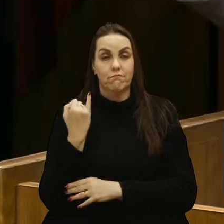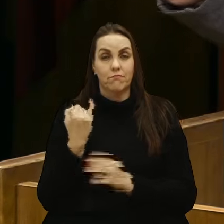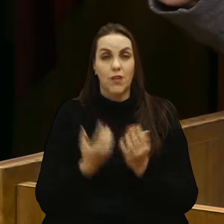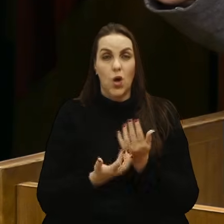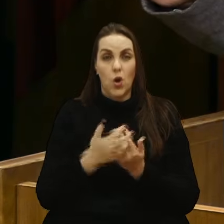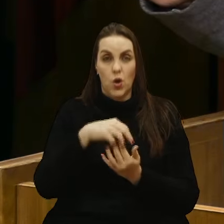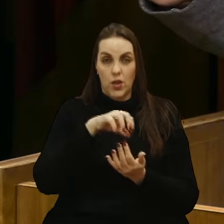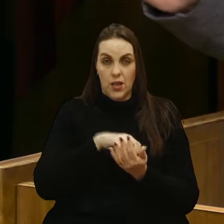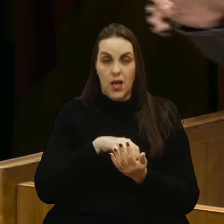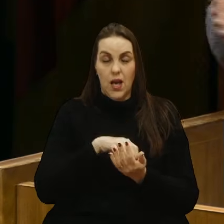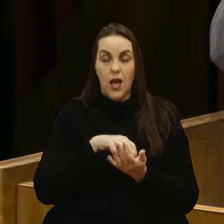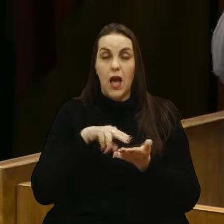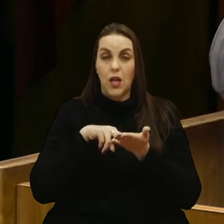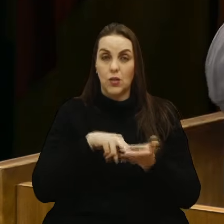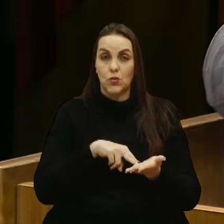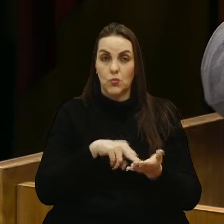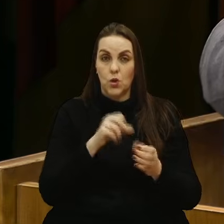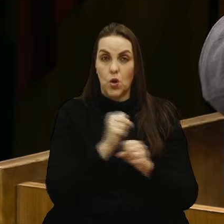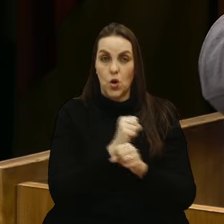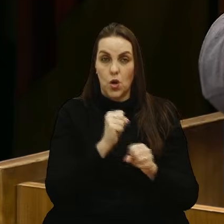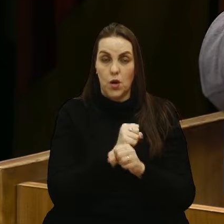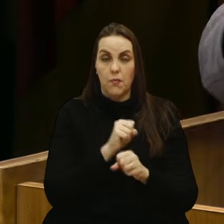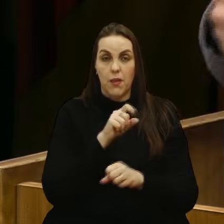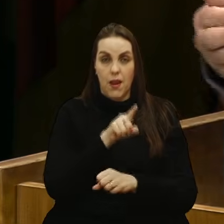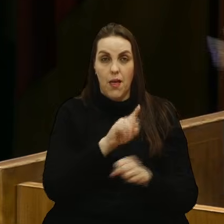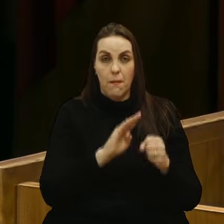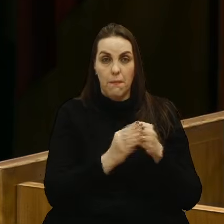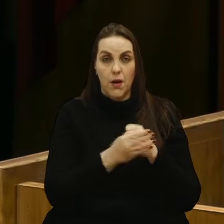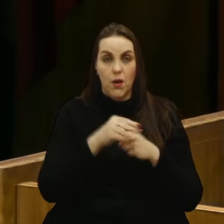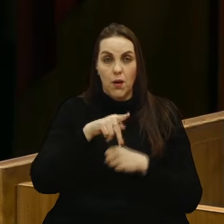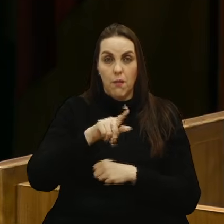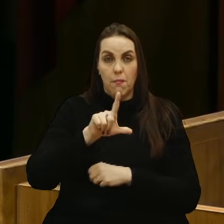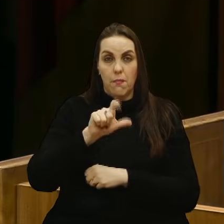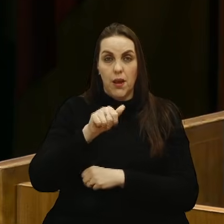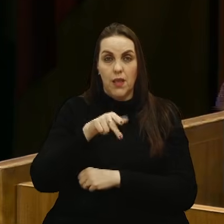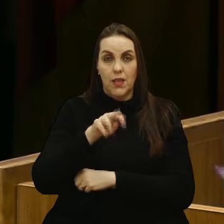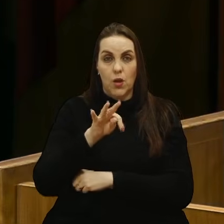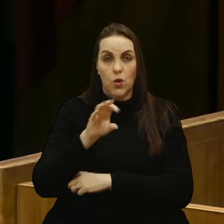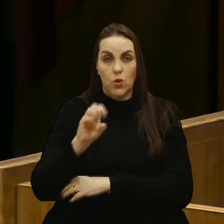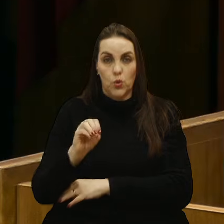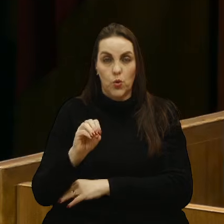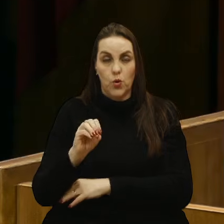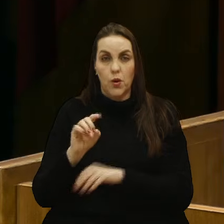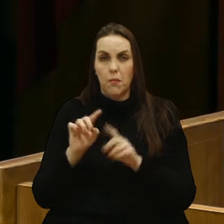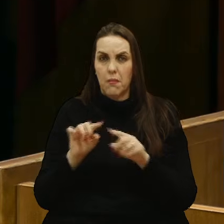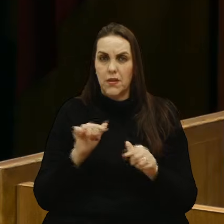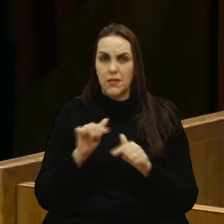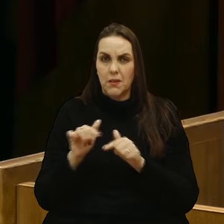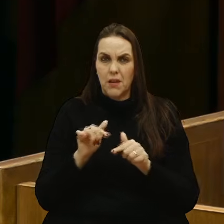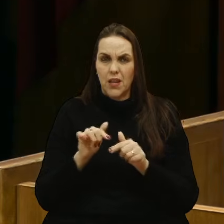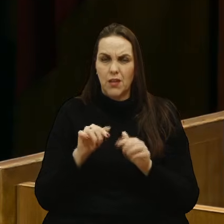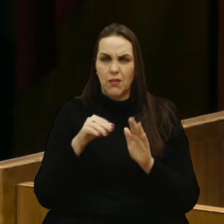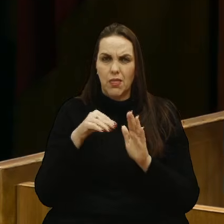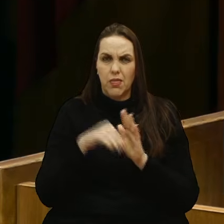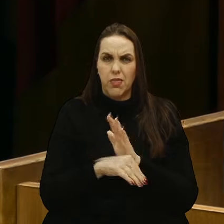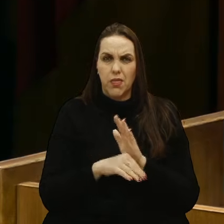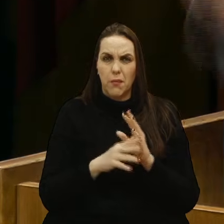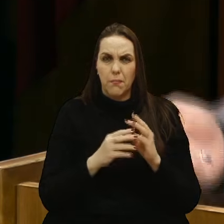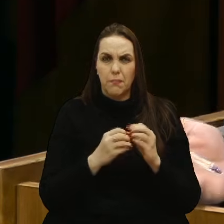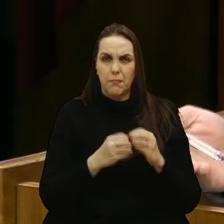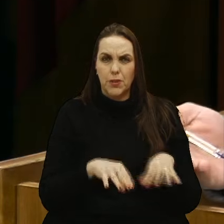assumiu a obra do Planalto. Perfeito. Só que alguém me falou que está operando em déficit, ou seja, a empresa